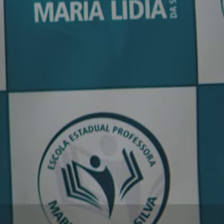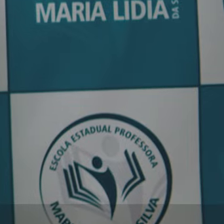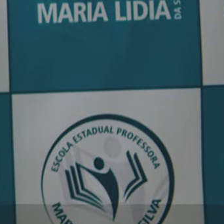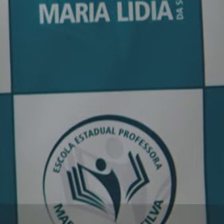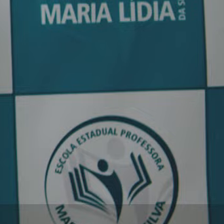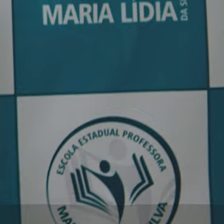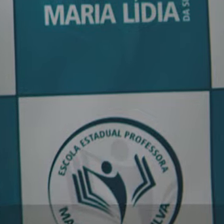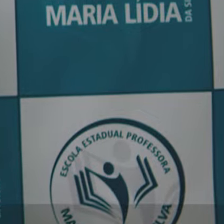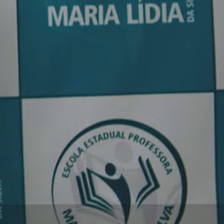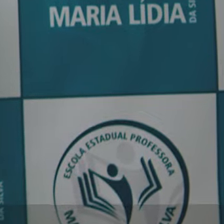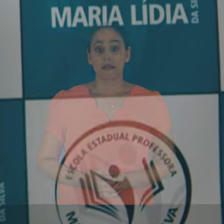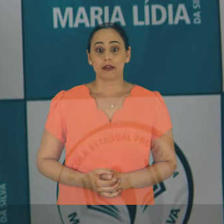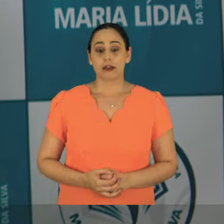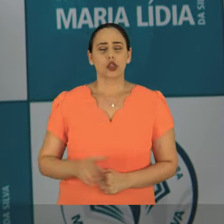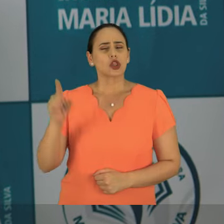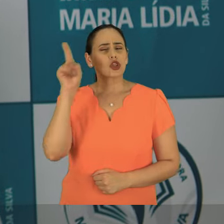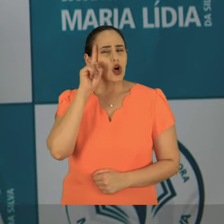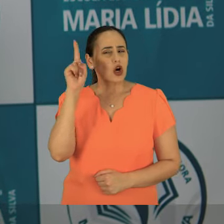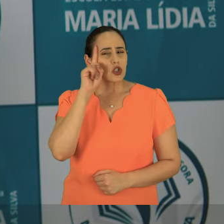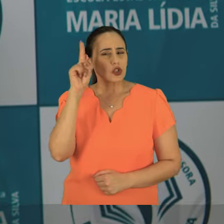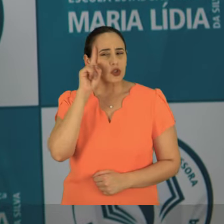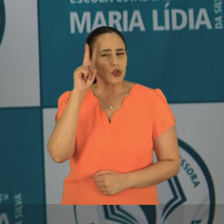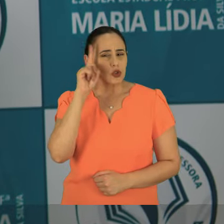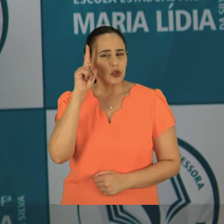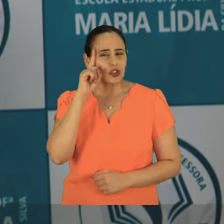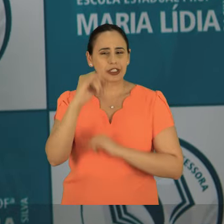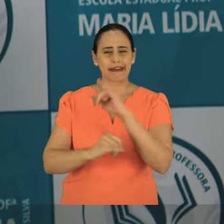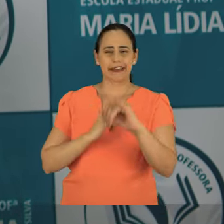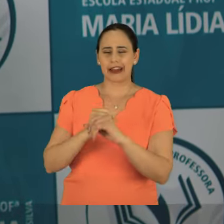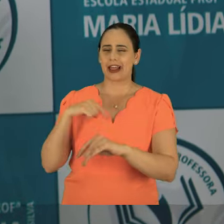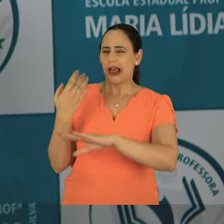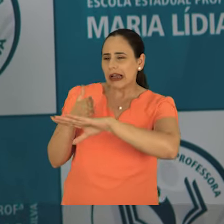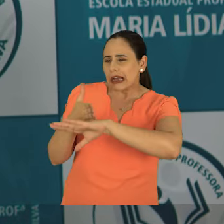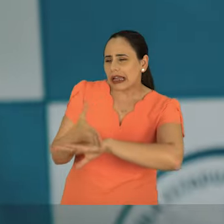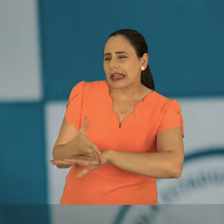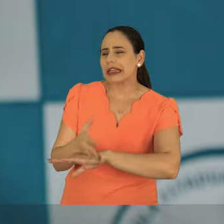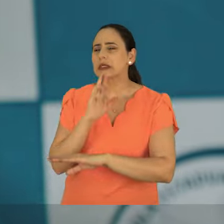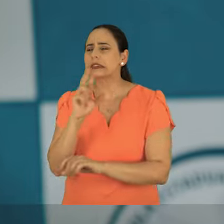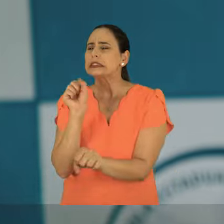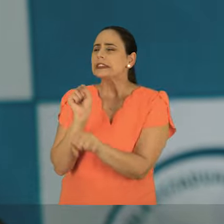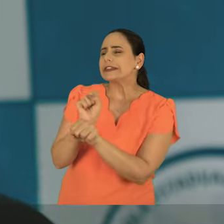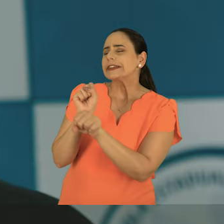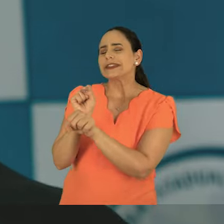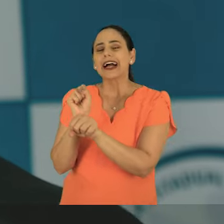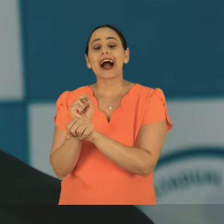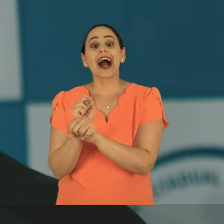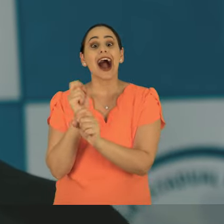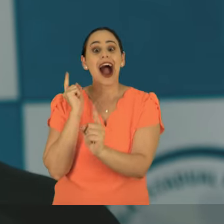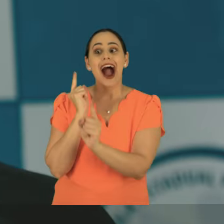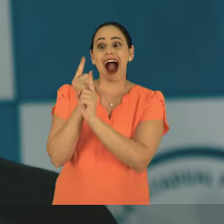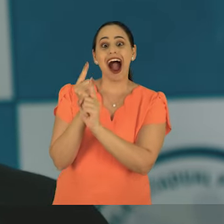A gente acompanhava diariamente na internet, no Instagram, esperando o resultado. E a gente teve